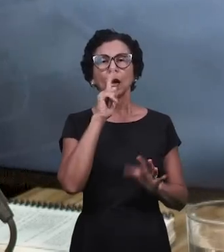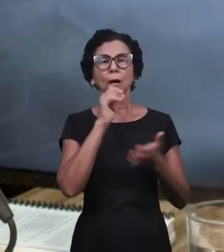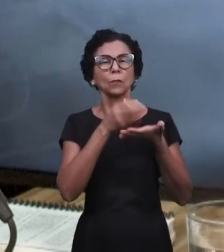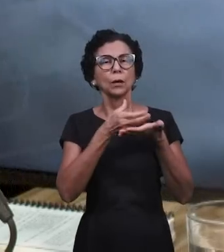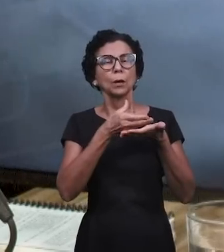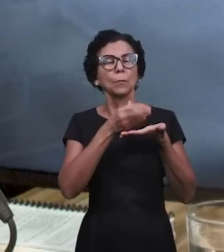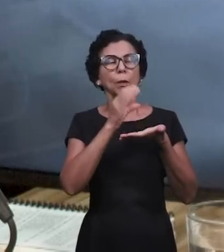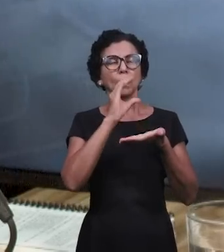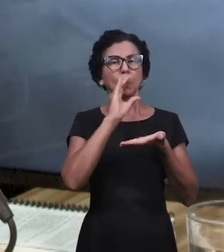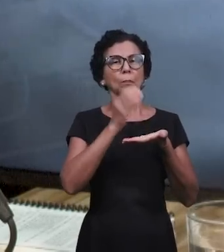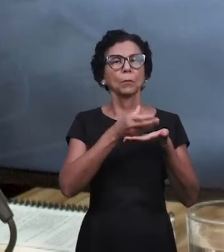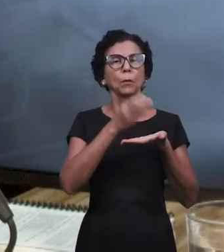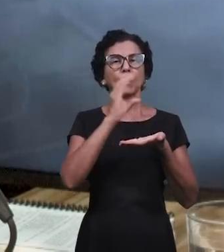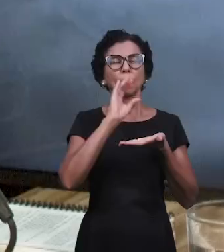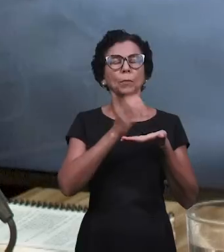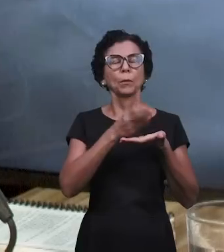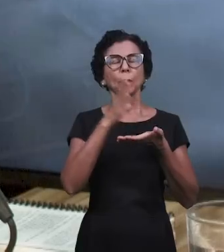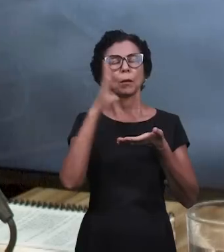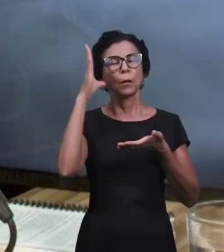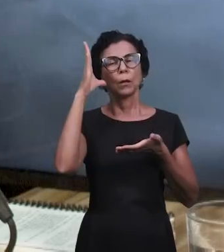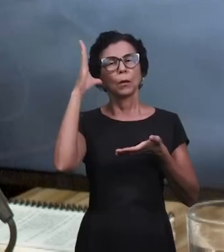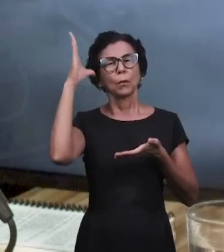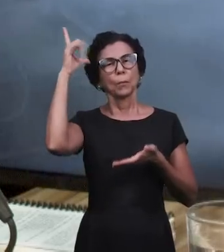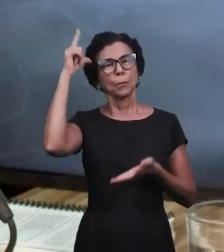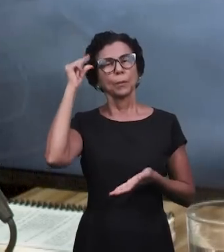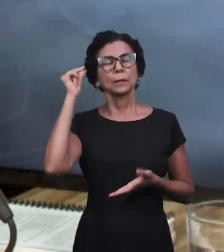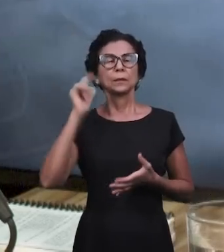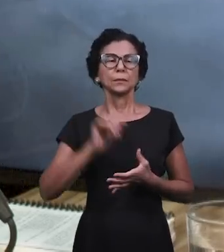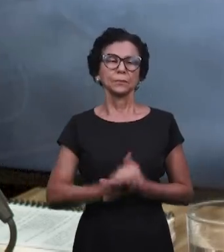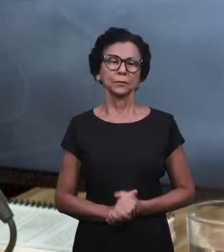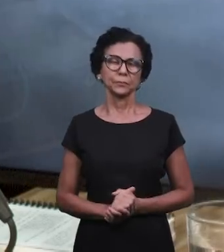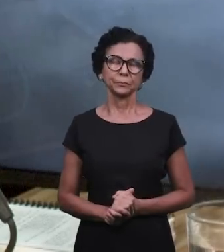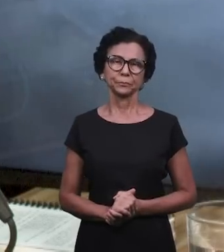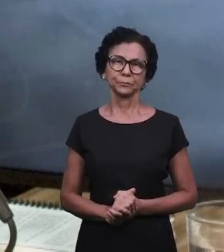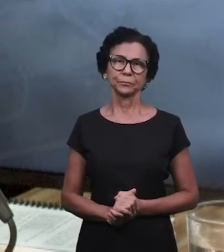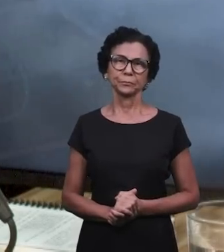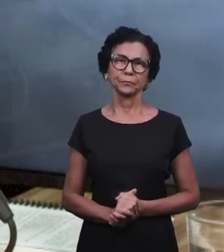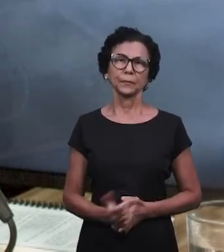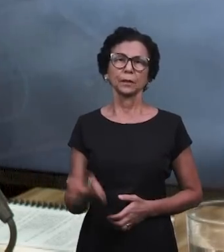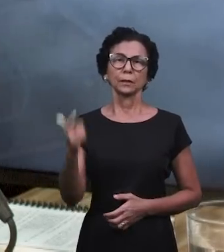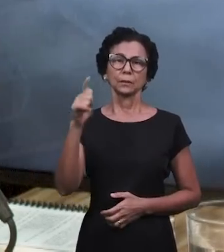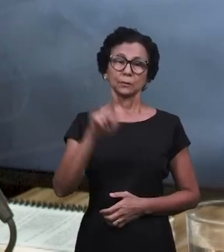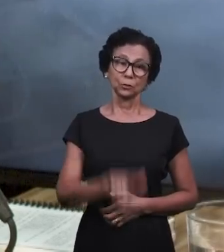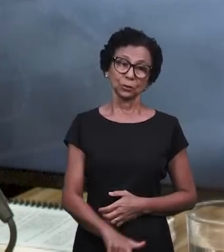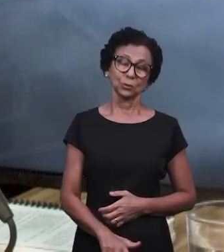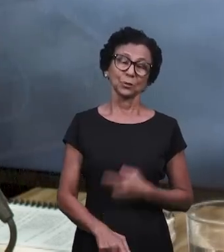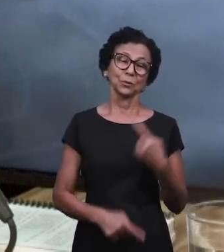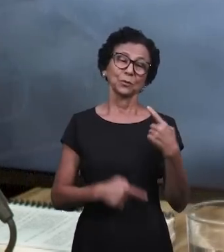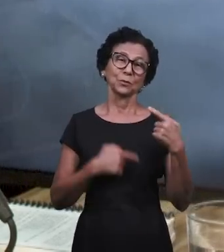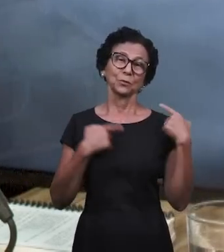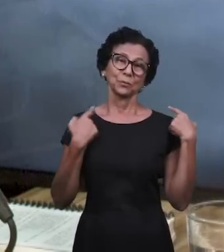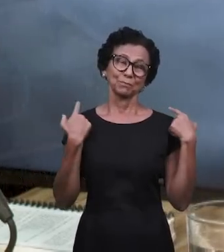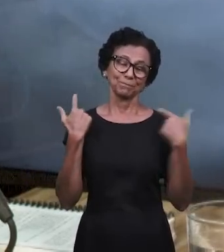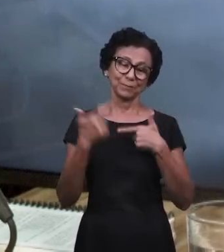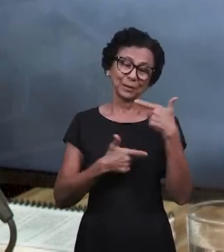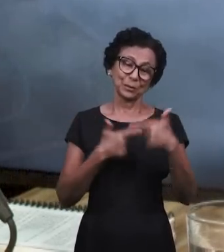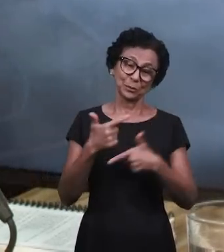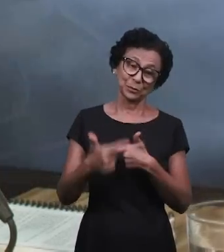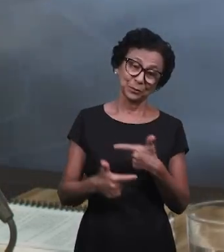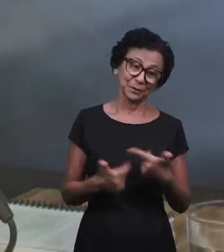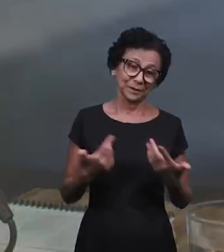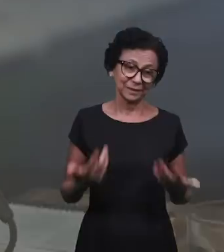abençoou o povo, mas aí veio a batalha. A vida do servo tem o refrigério, tem os desafios,